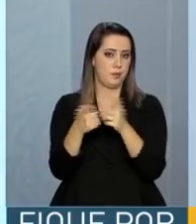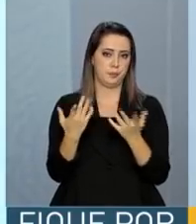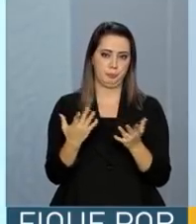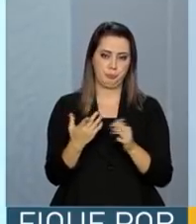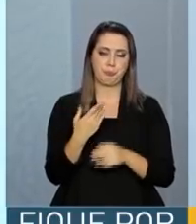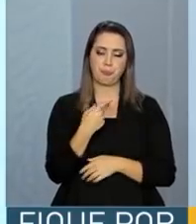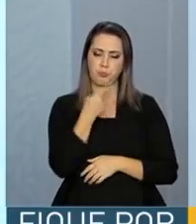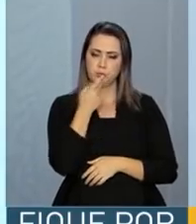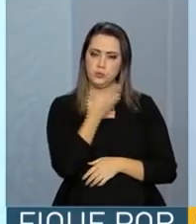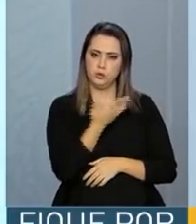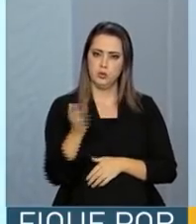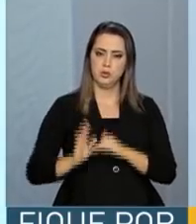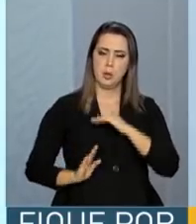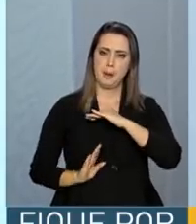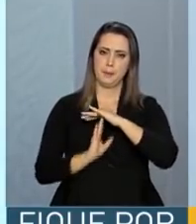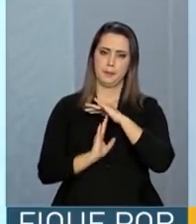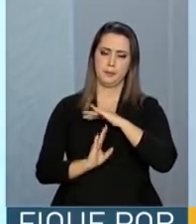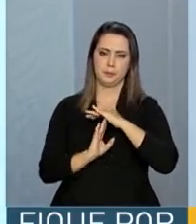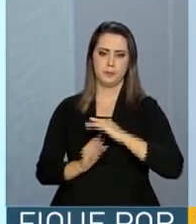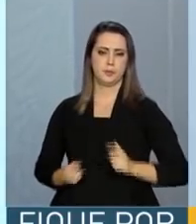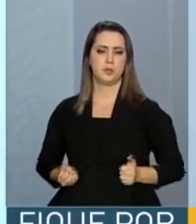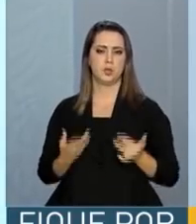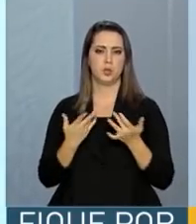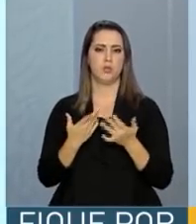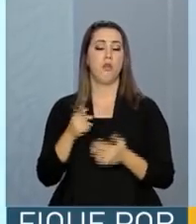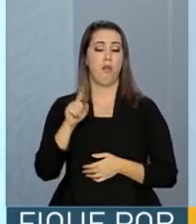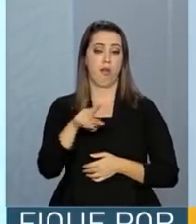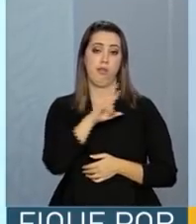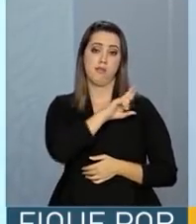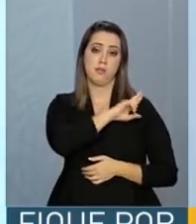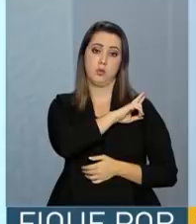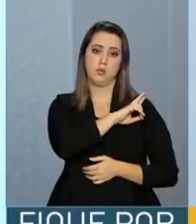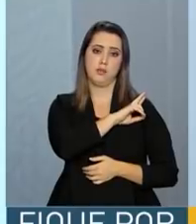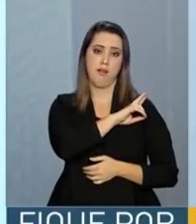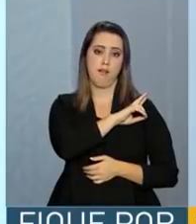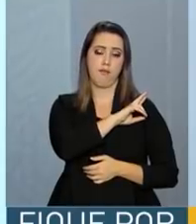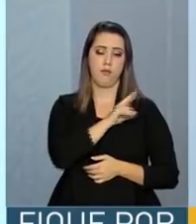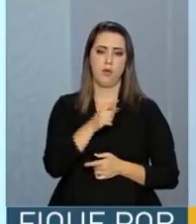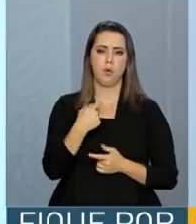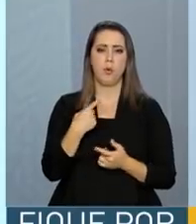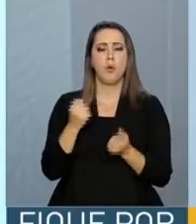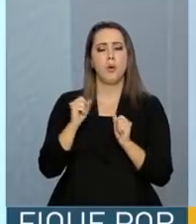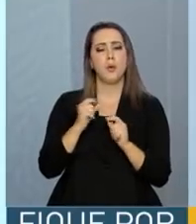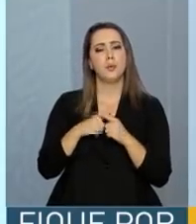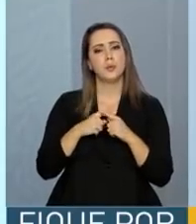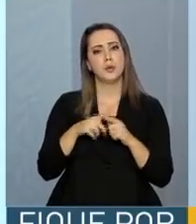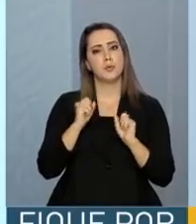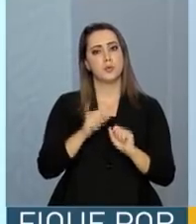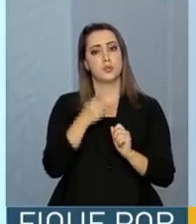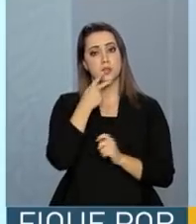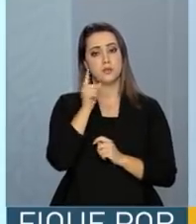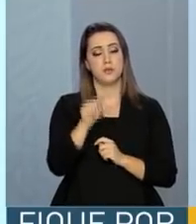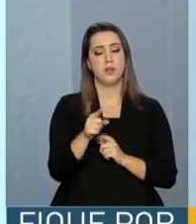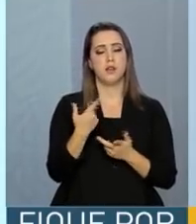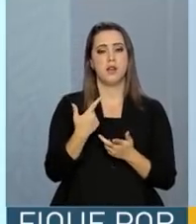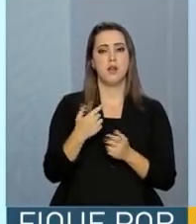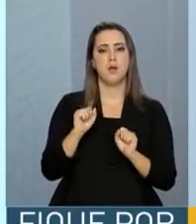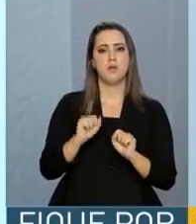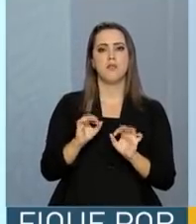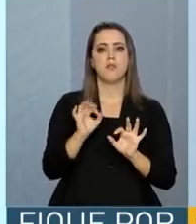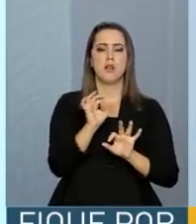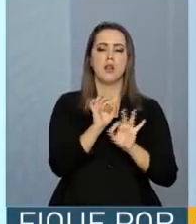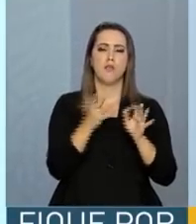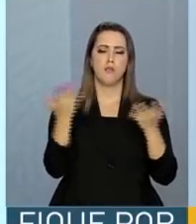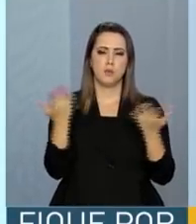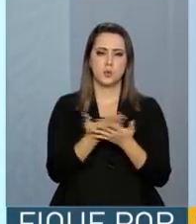foi muito responsável não foi populista porque nós podemos e vamos consertar hoje e amanhã este ano que vem deixar o